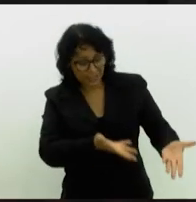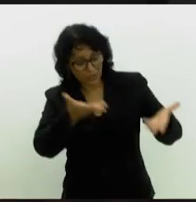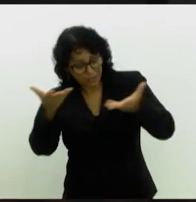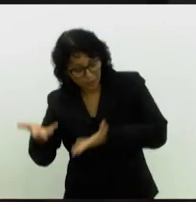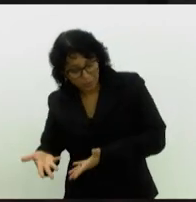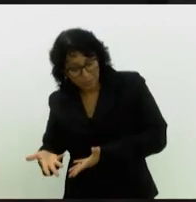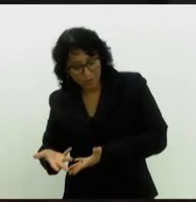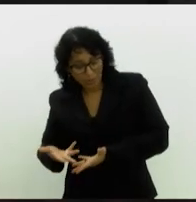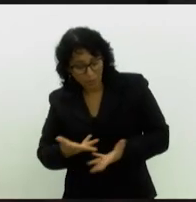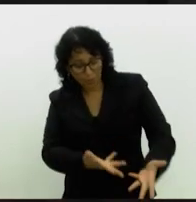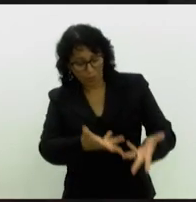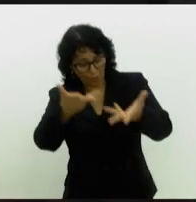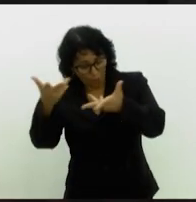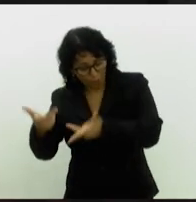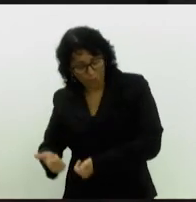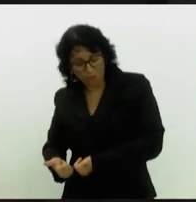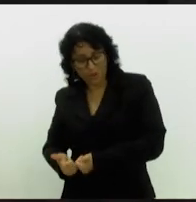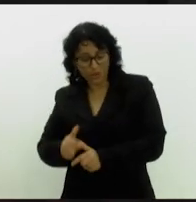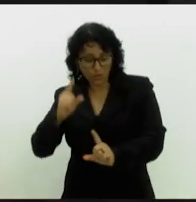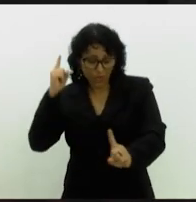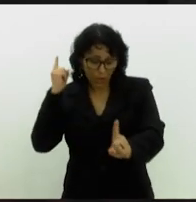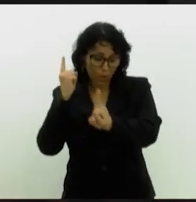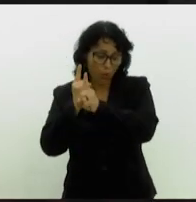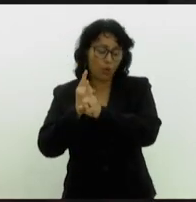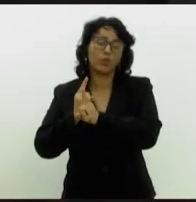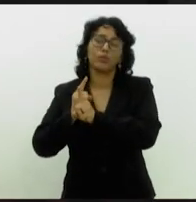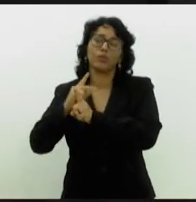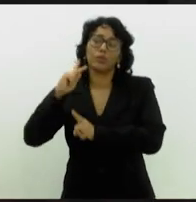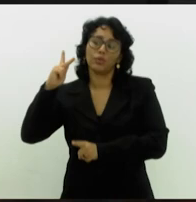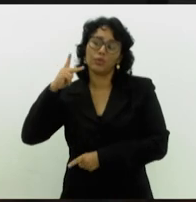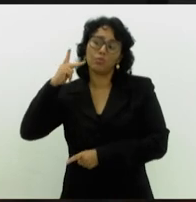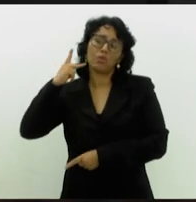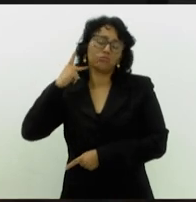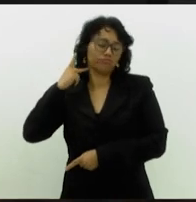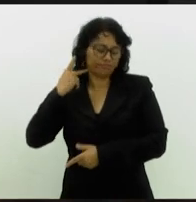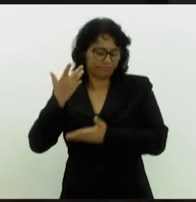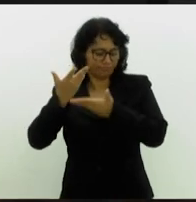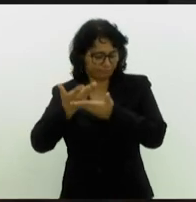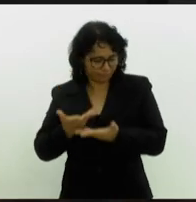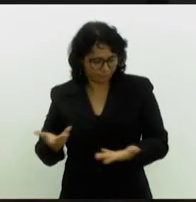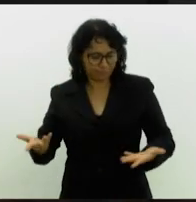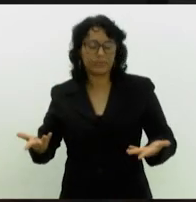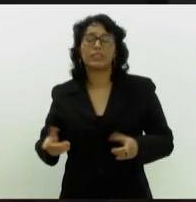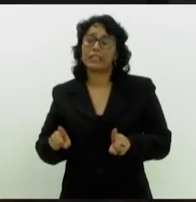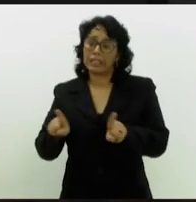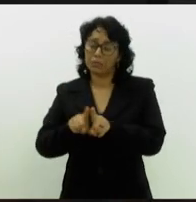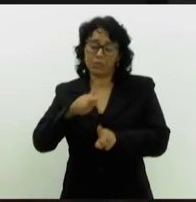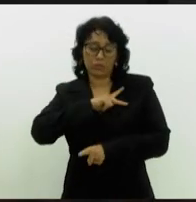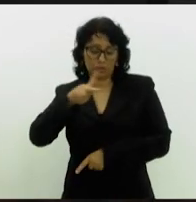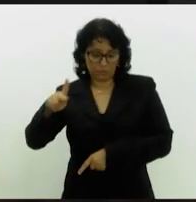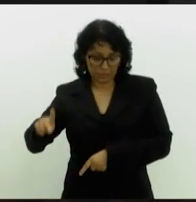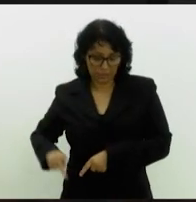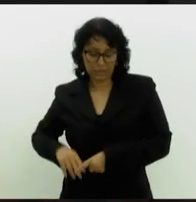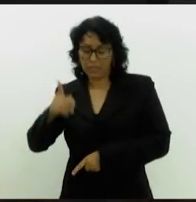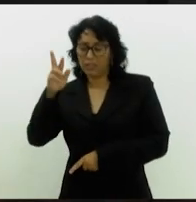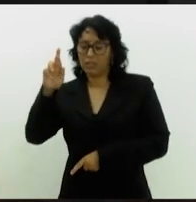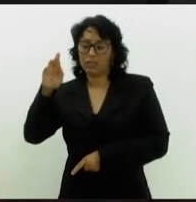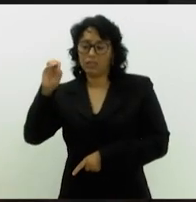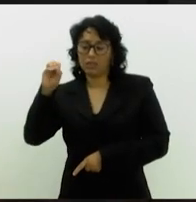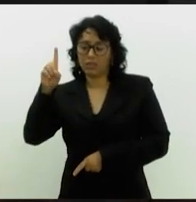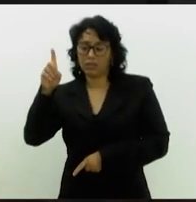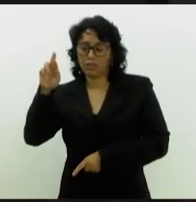13 hor o encontro de Procuradores inclusive o o nosso Presidente Rodrigo bacel Quem cabeça quem